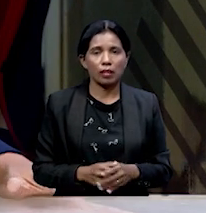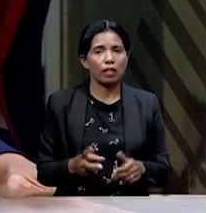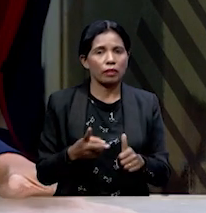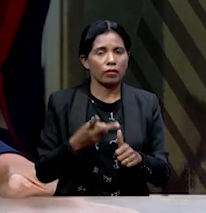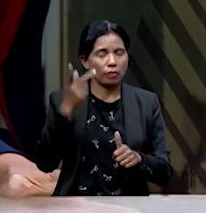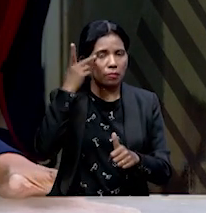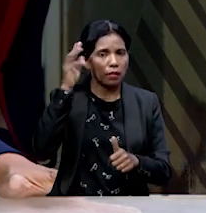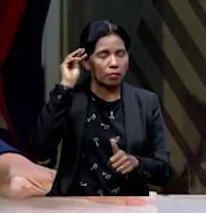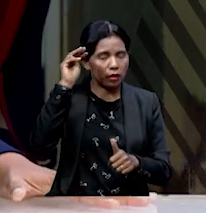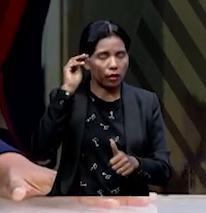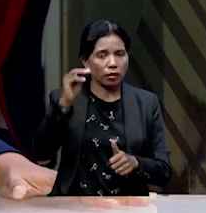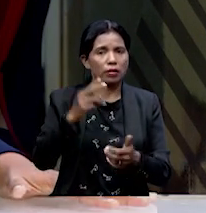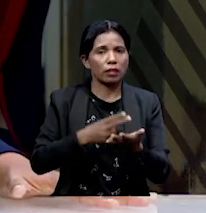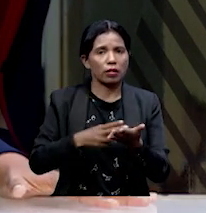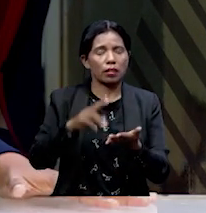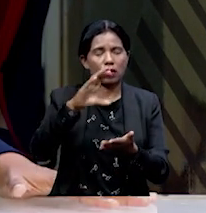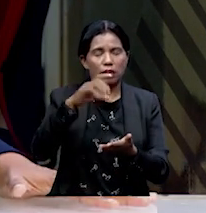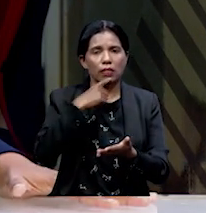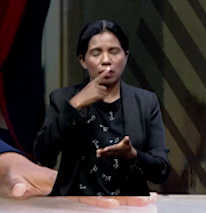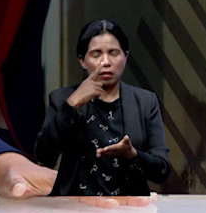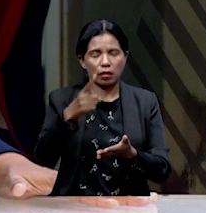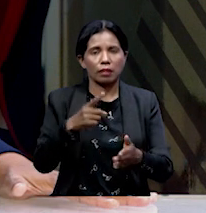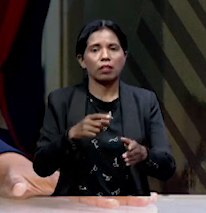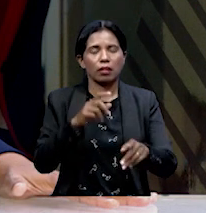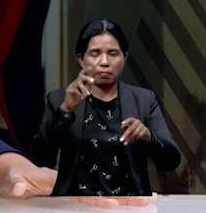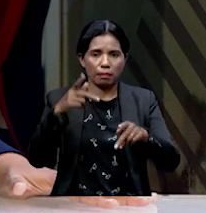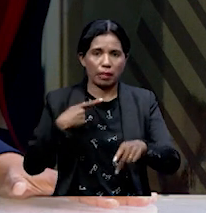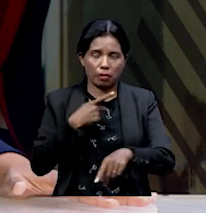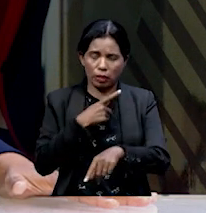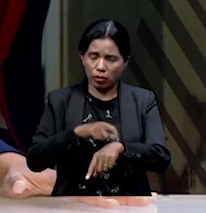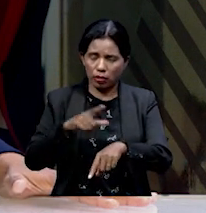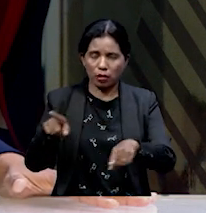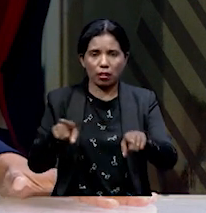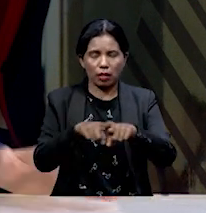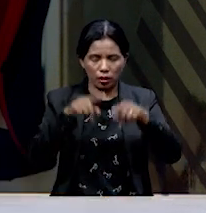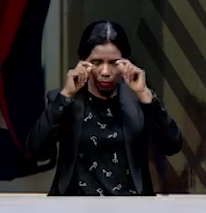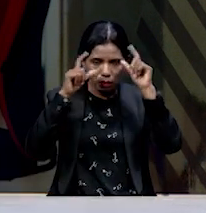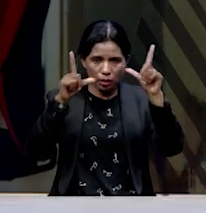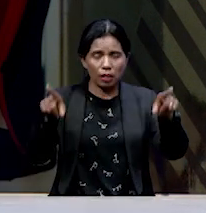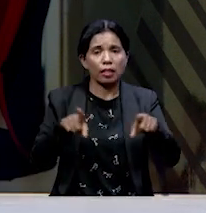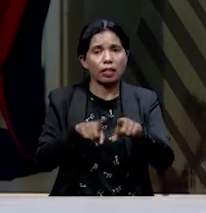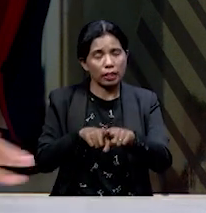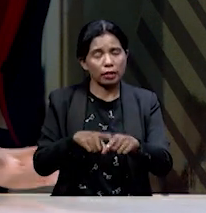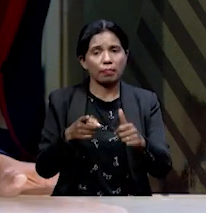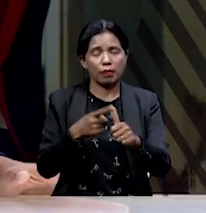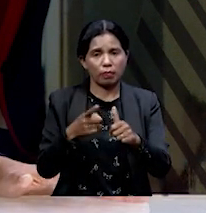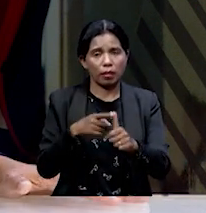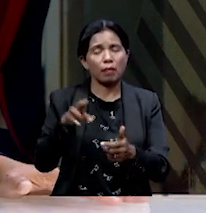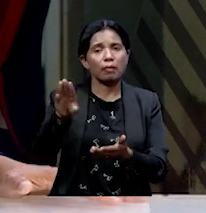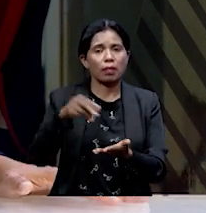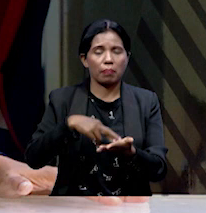Vice-Primeiro-Ministro Santa Sé Edgar Penha Parra louva Parlamento Nacional Timor-Leste no dar Parlamento de Hulu Kimundo na be aprova o